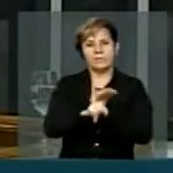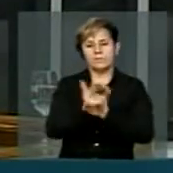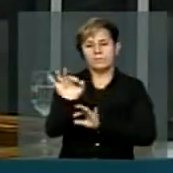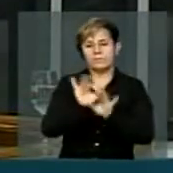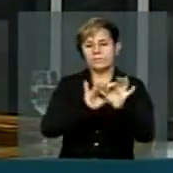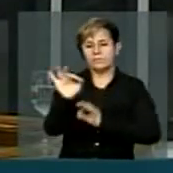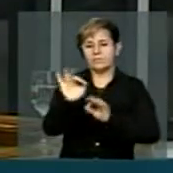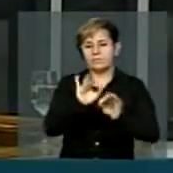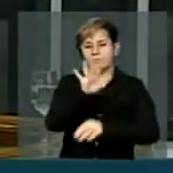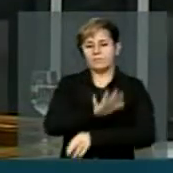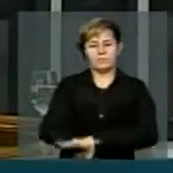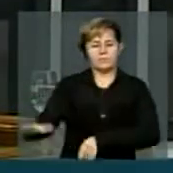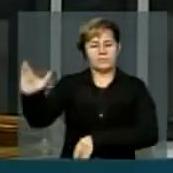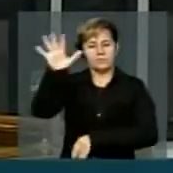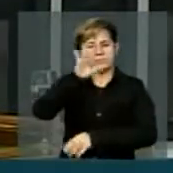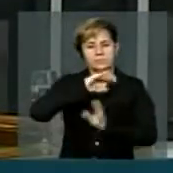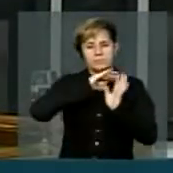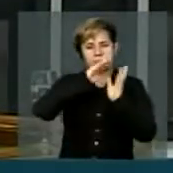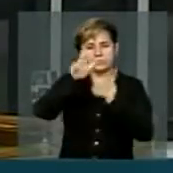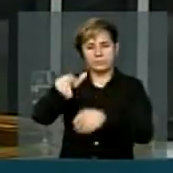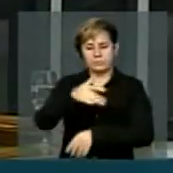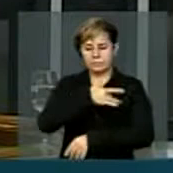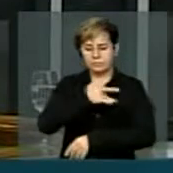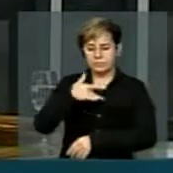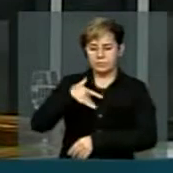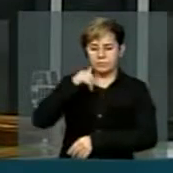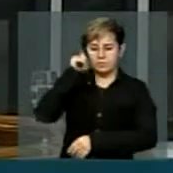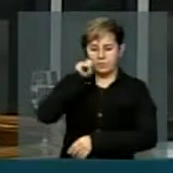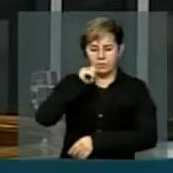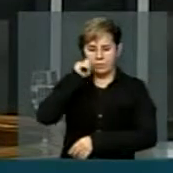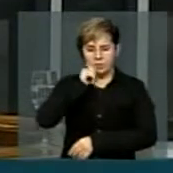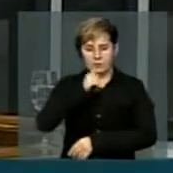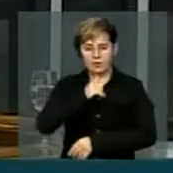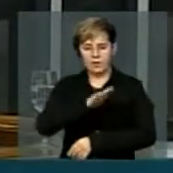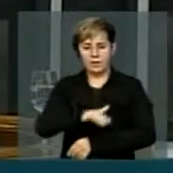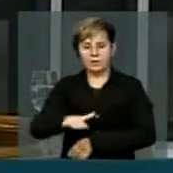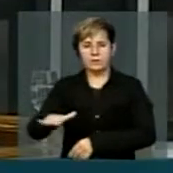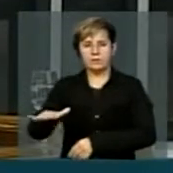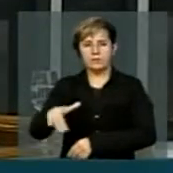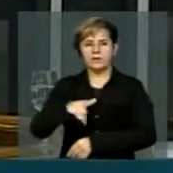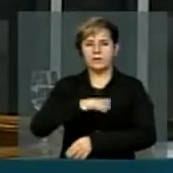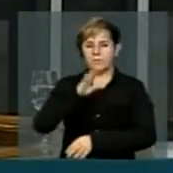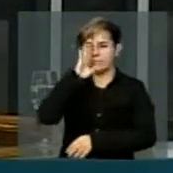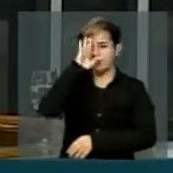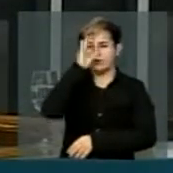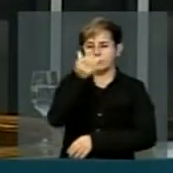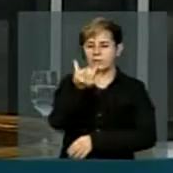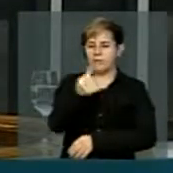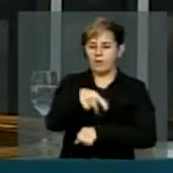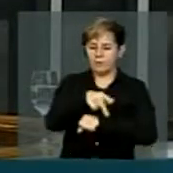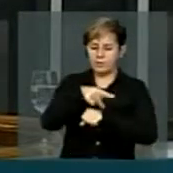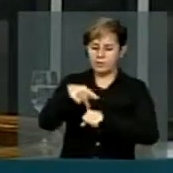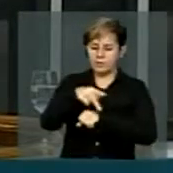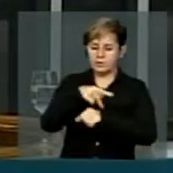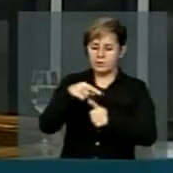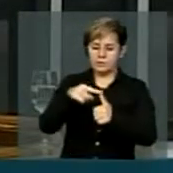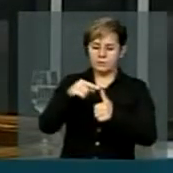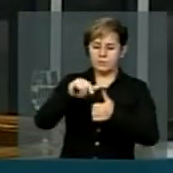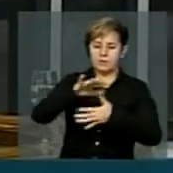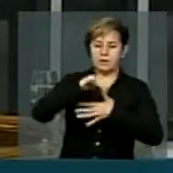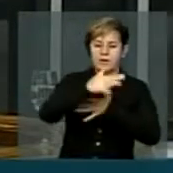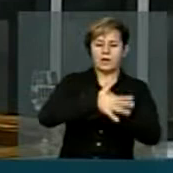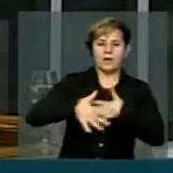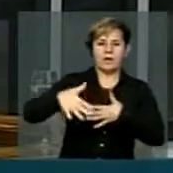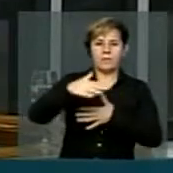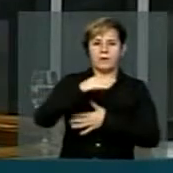Global para a Saúde das Mulheres e das Crianças, nos 6 países priorizados pela Comissão, na região das Américas e